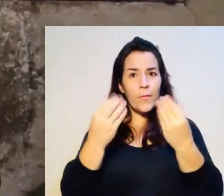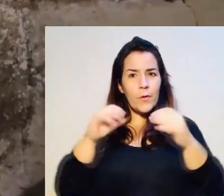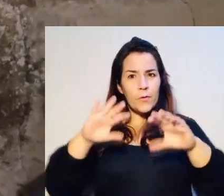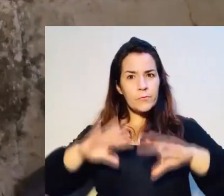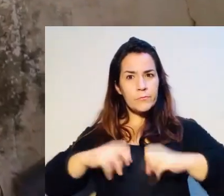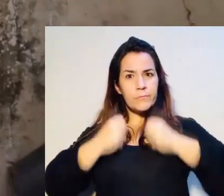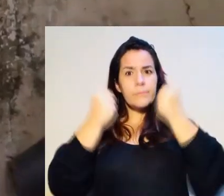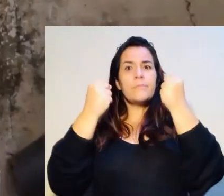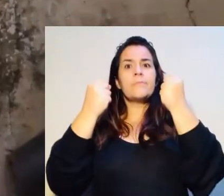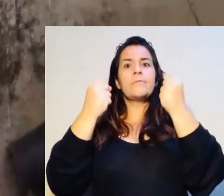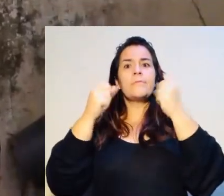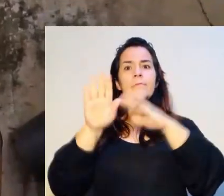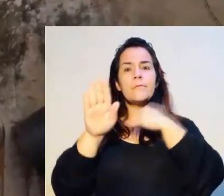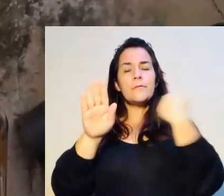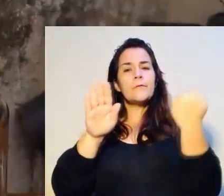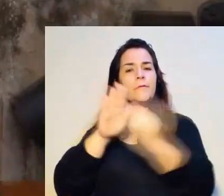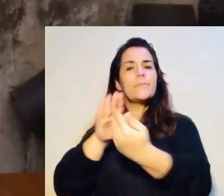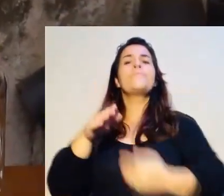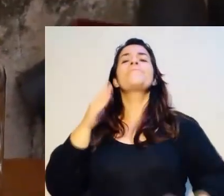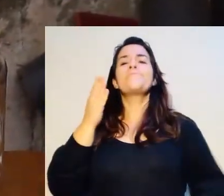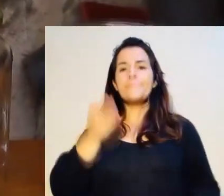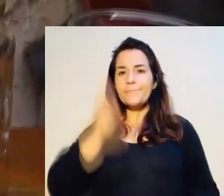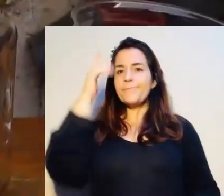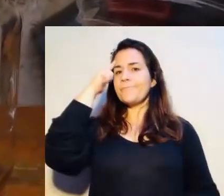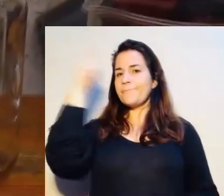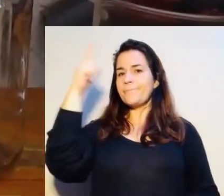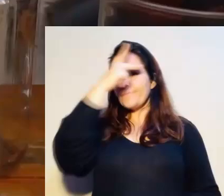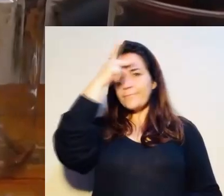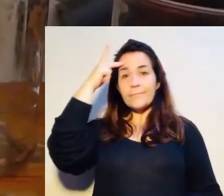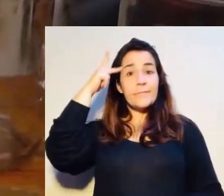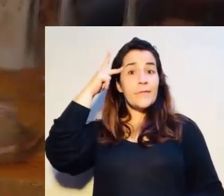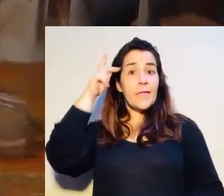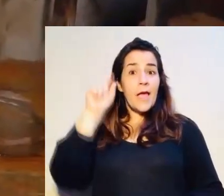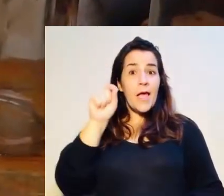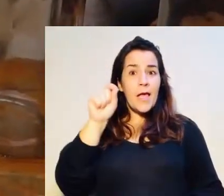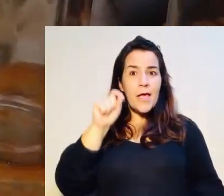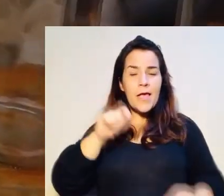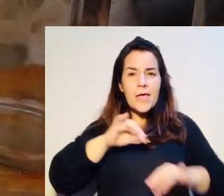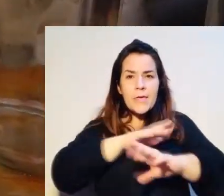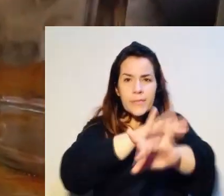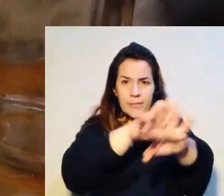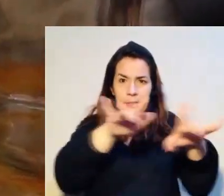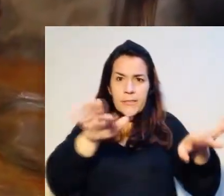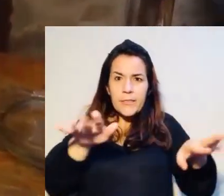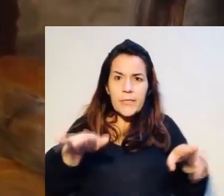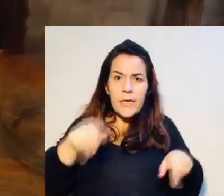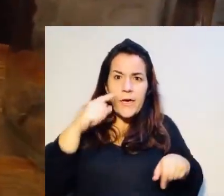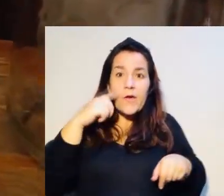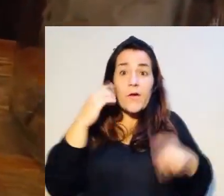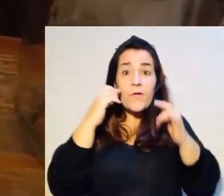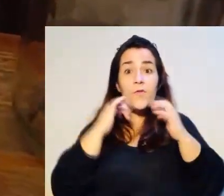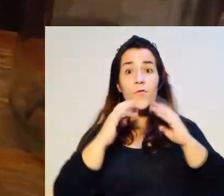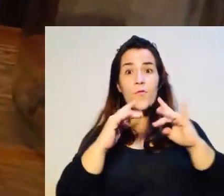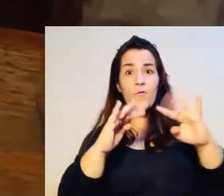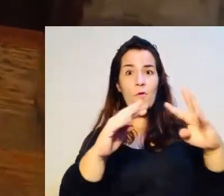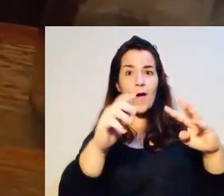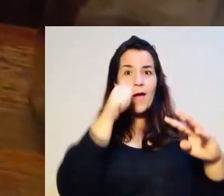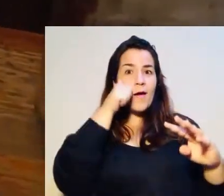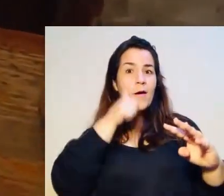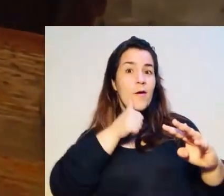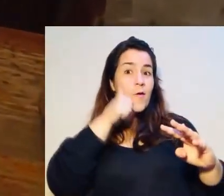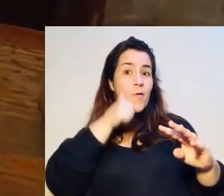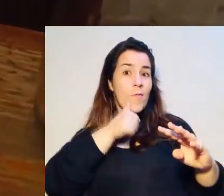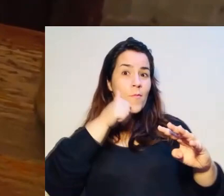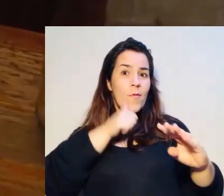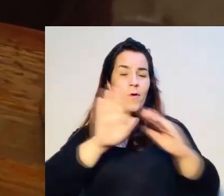uma resistência daquelas. Os quintais, eles contam os causos